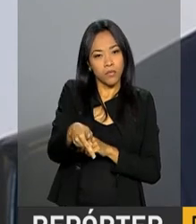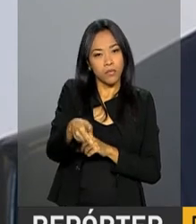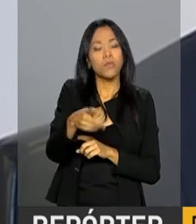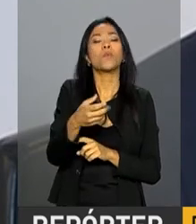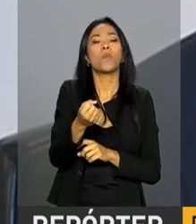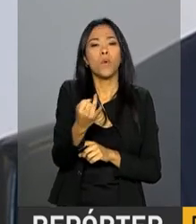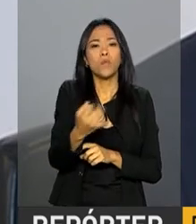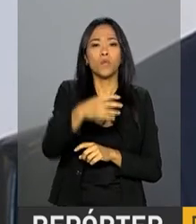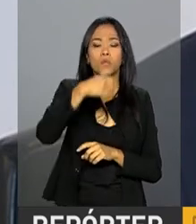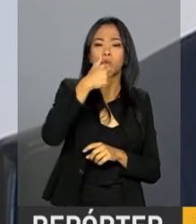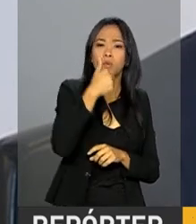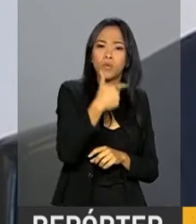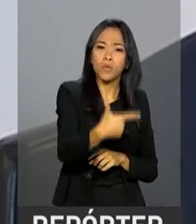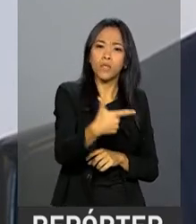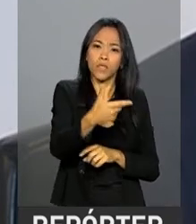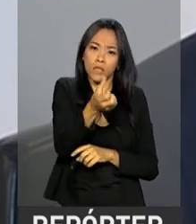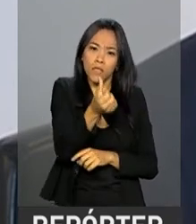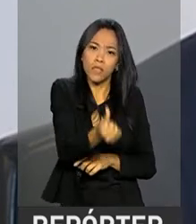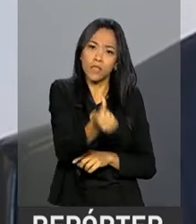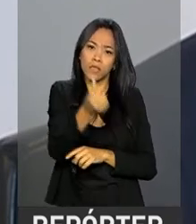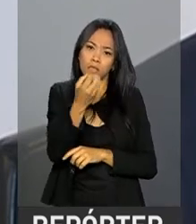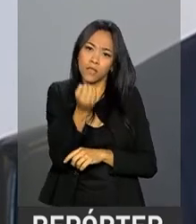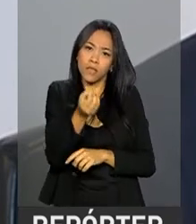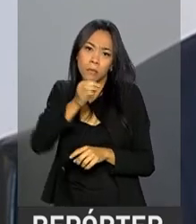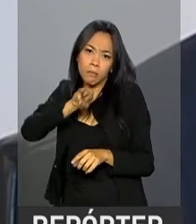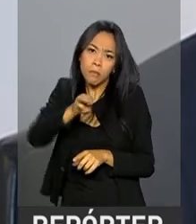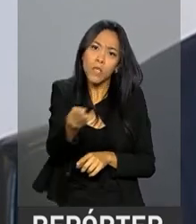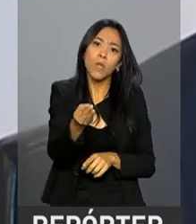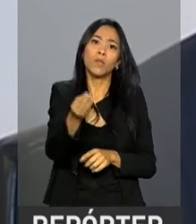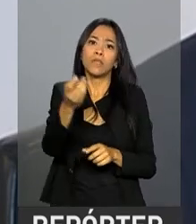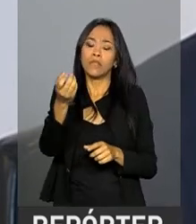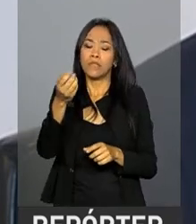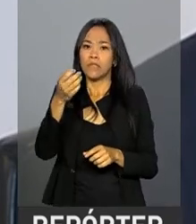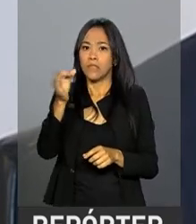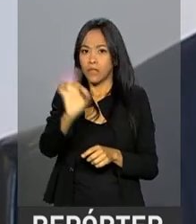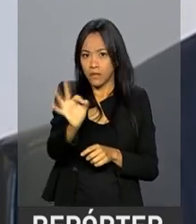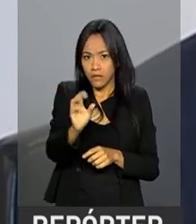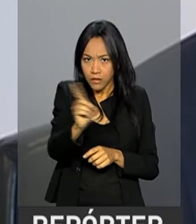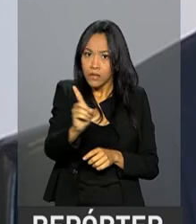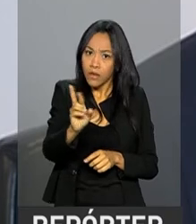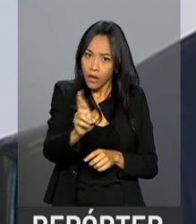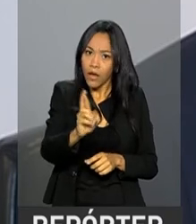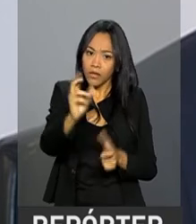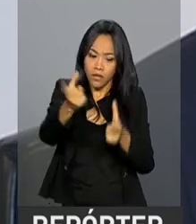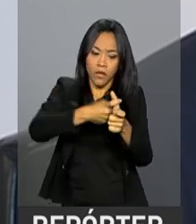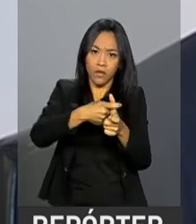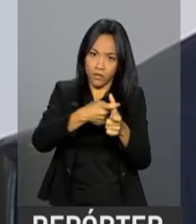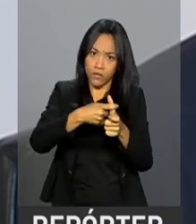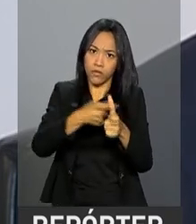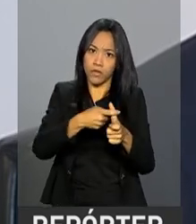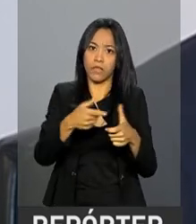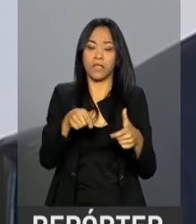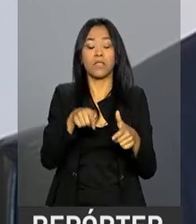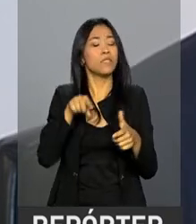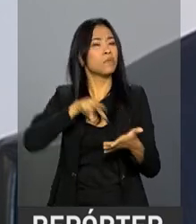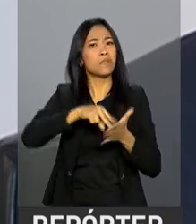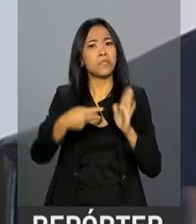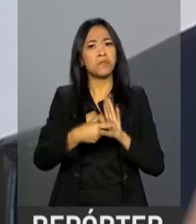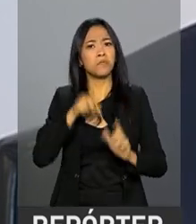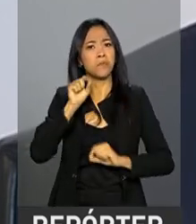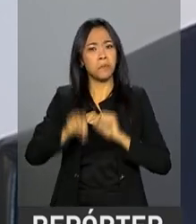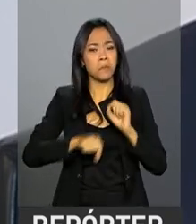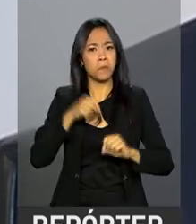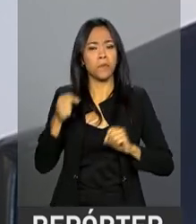bilhões de reais então nós estamos falando de um deste total de 159 isso significa que